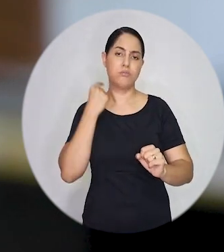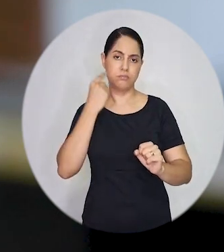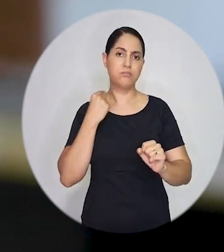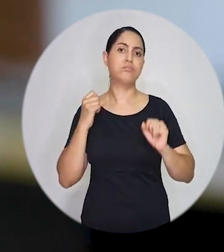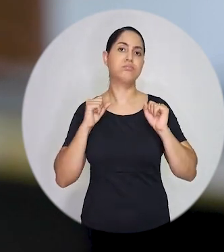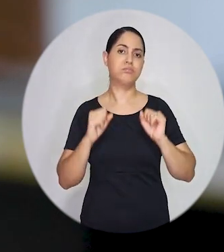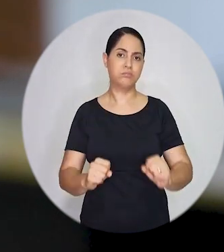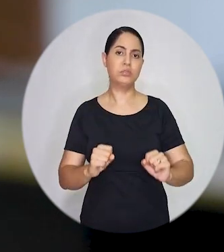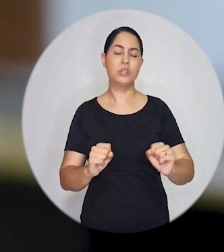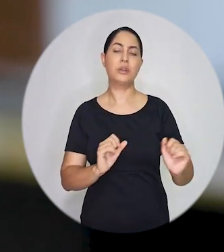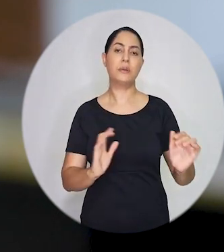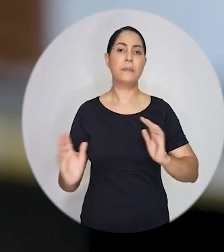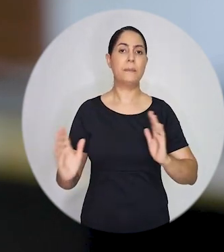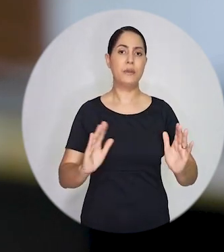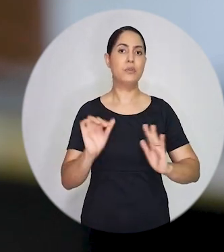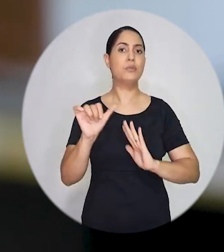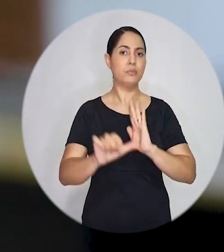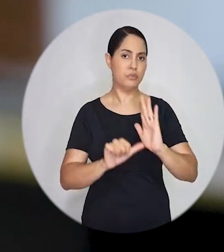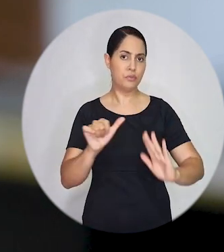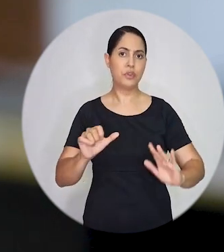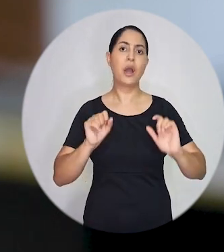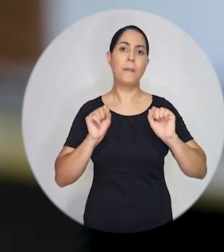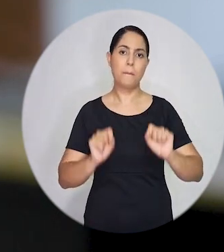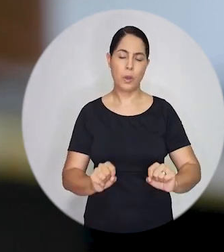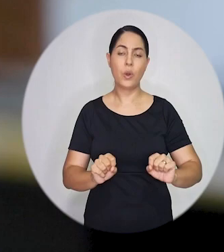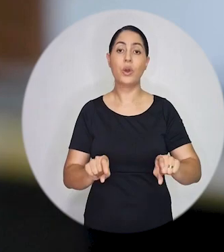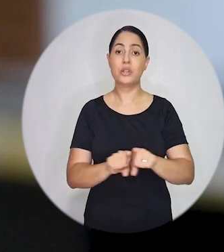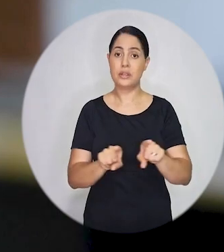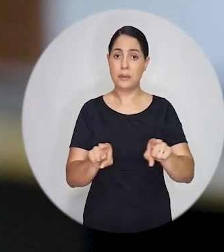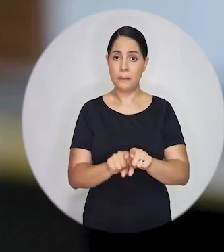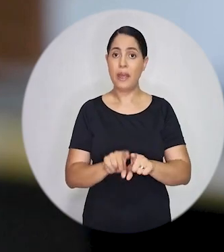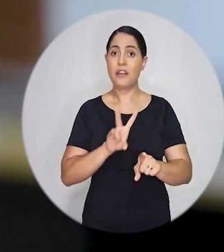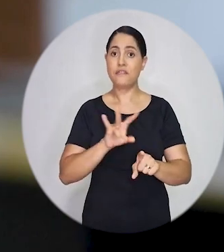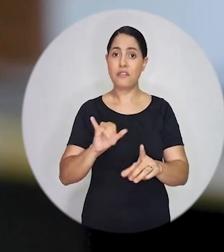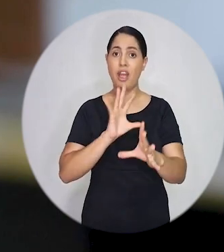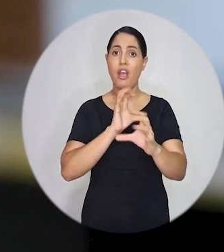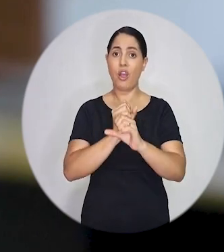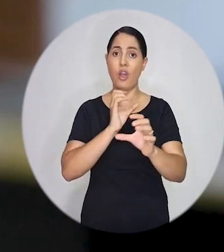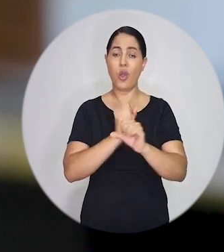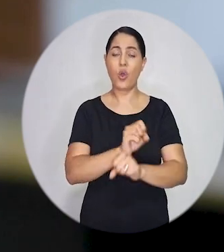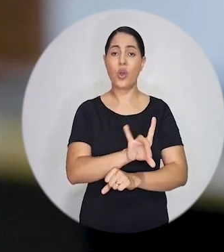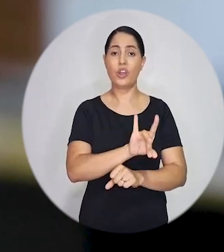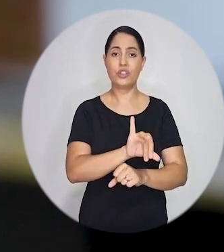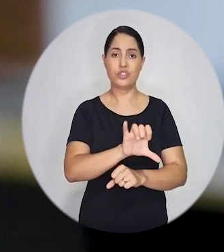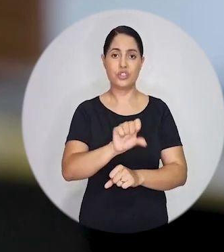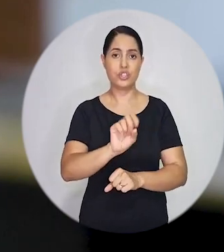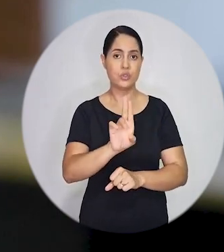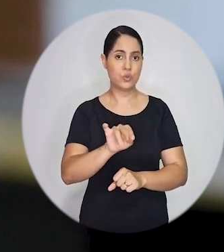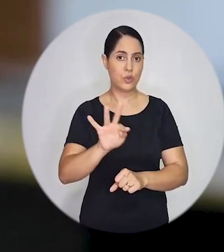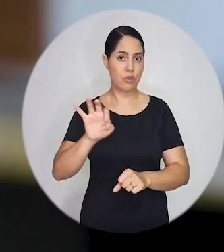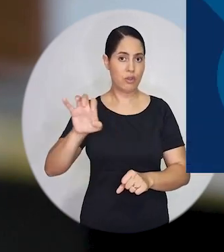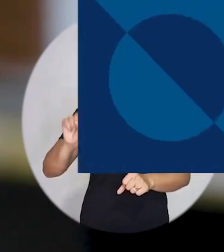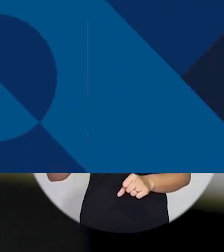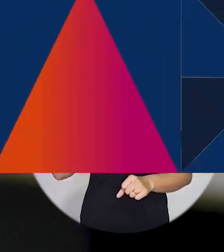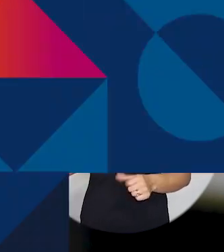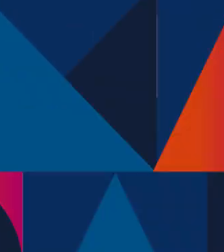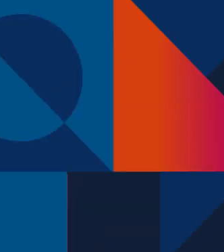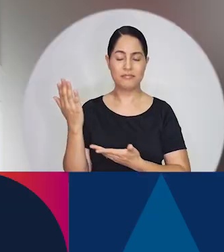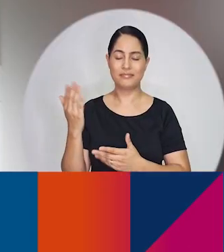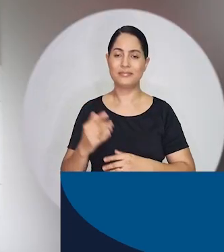dos advogados também vão ser modificados e passam a ser expressamente contabilizados em dias úteis.